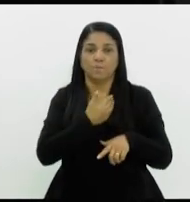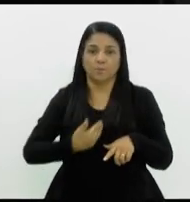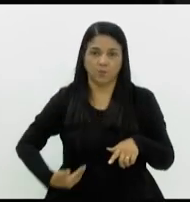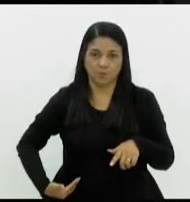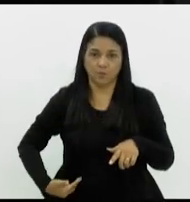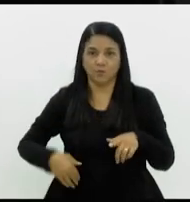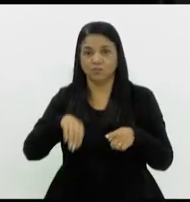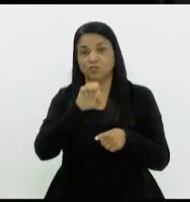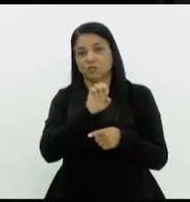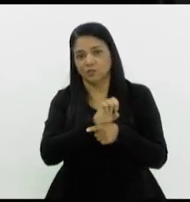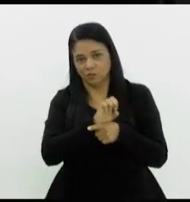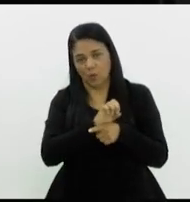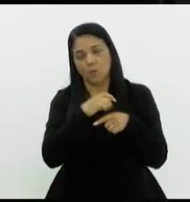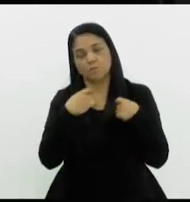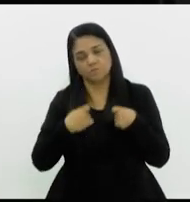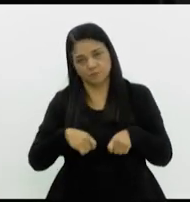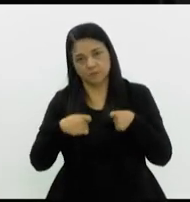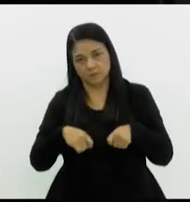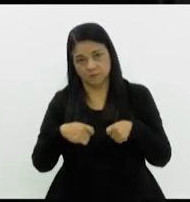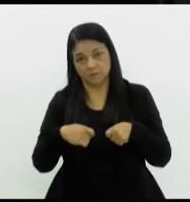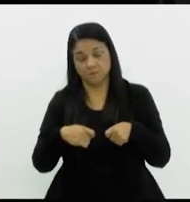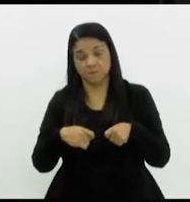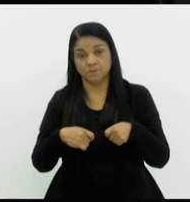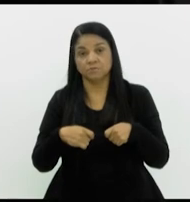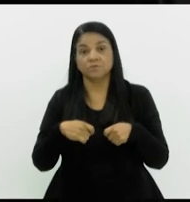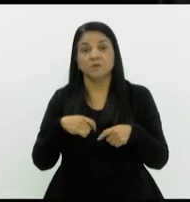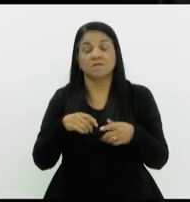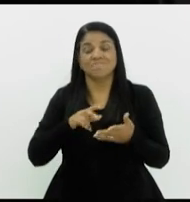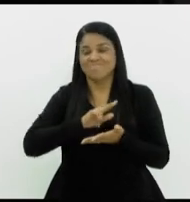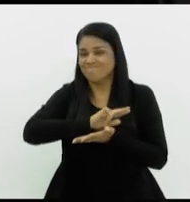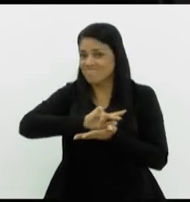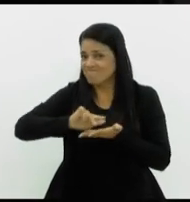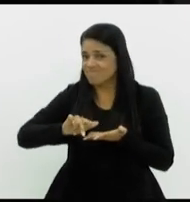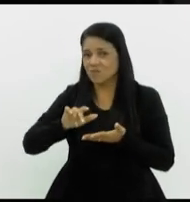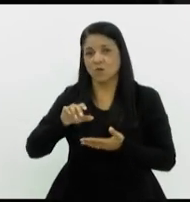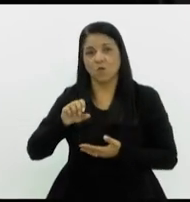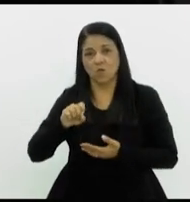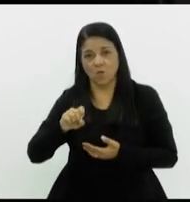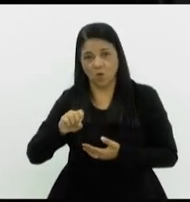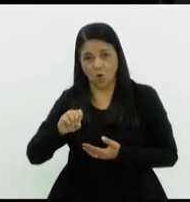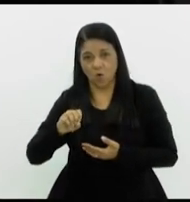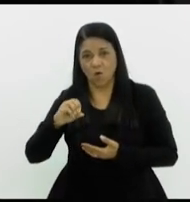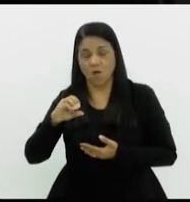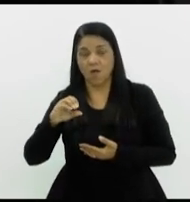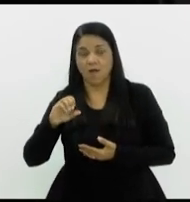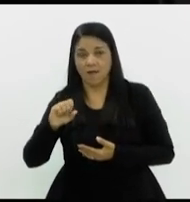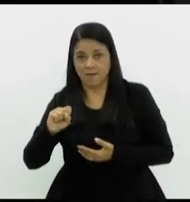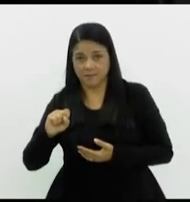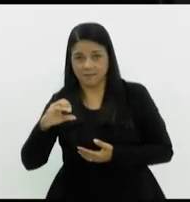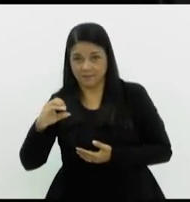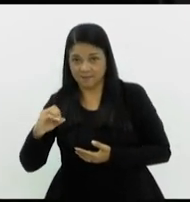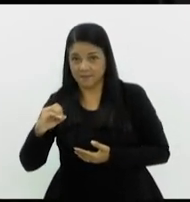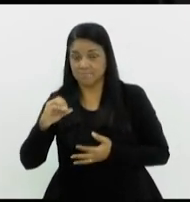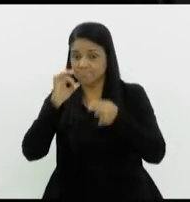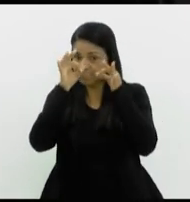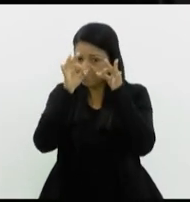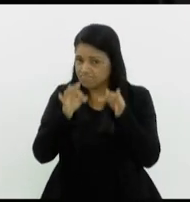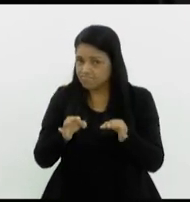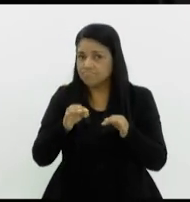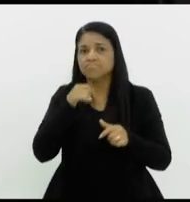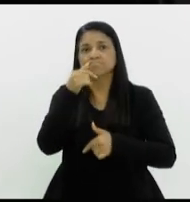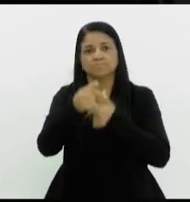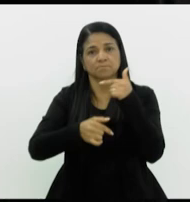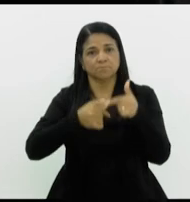estadual. Por quê? Porque muitas OSCs que são sérias, que fazem um belíssimo